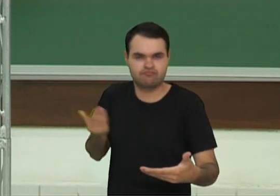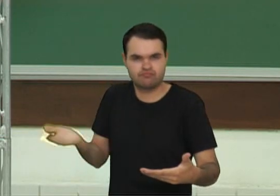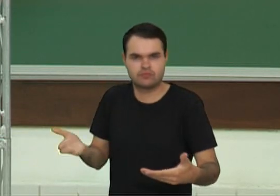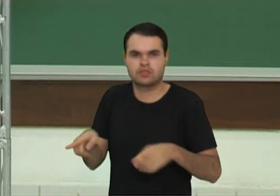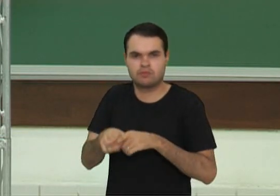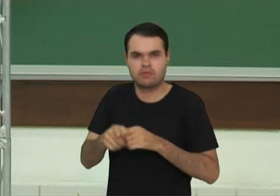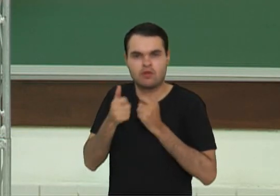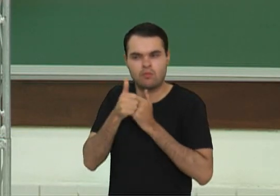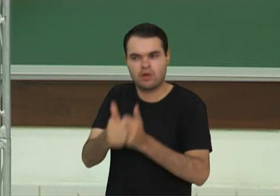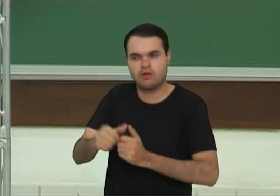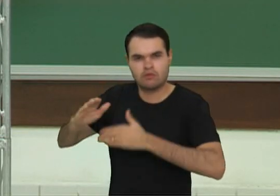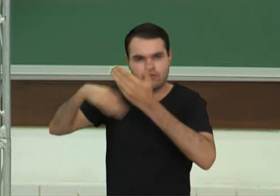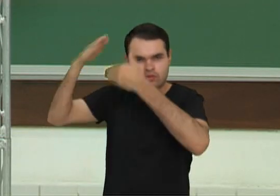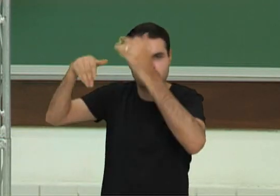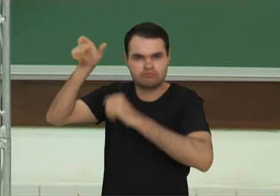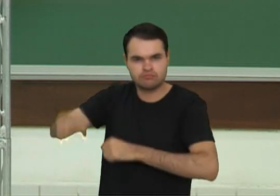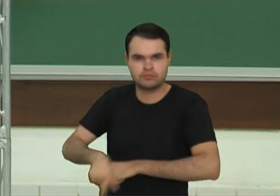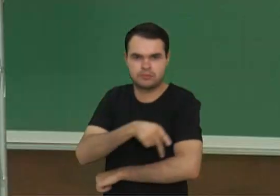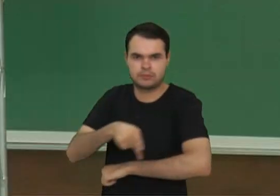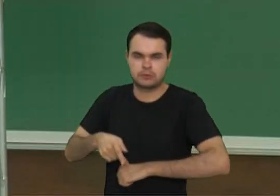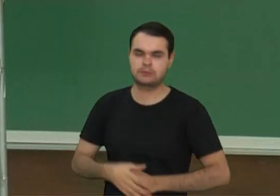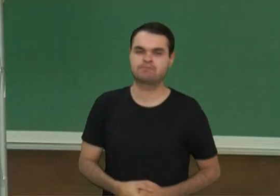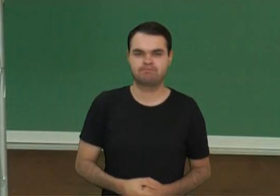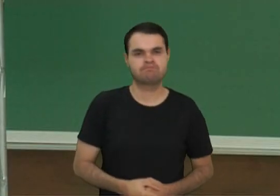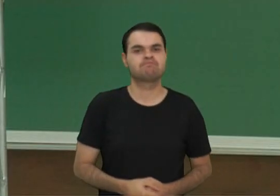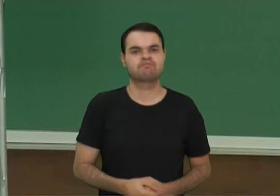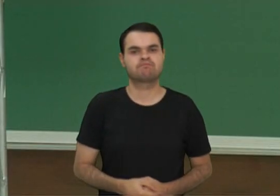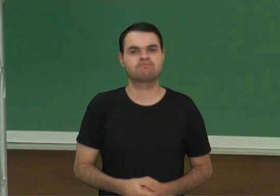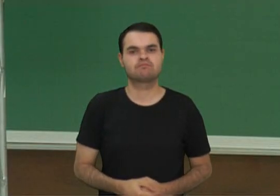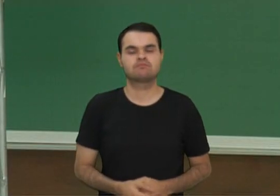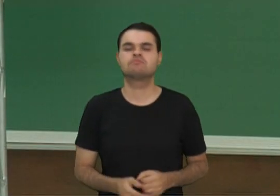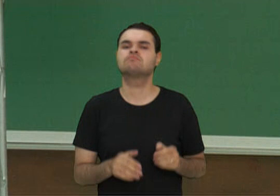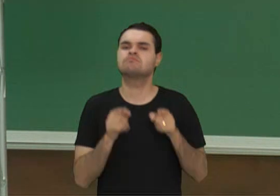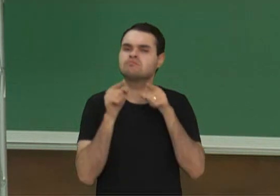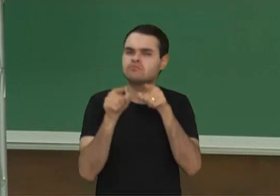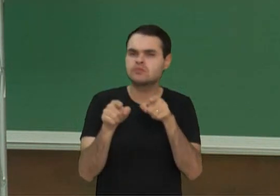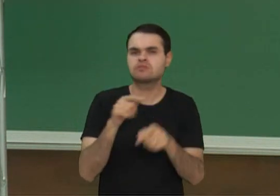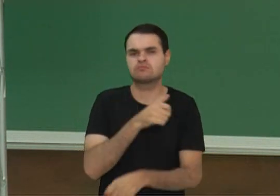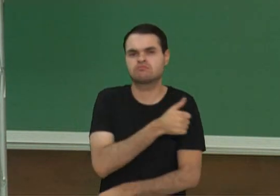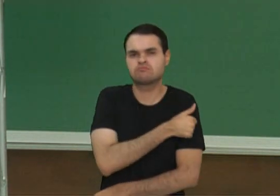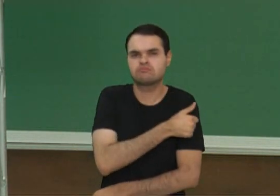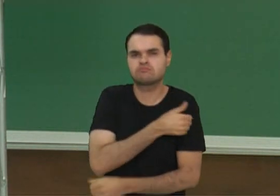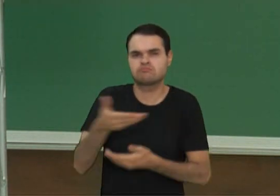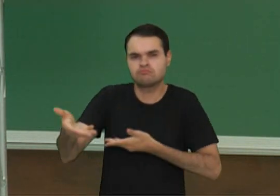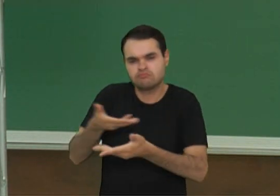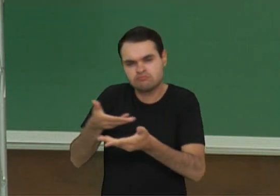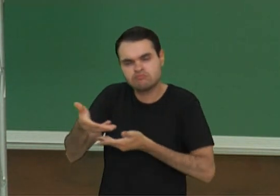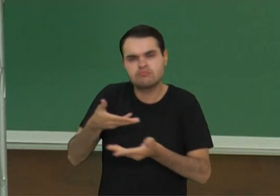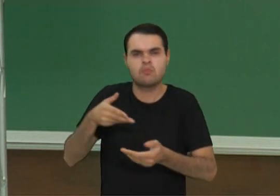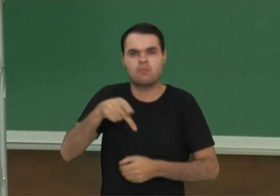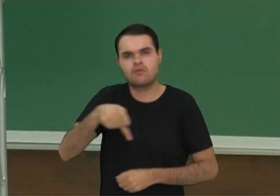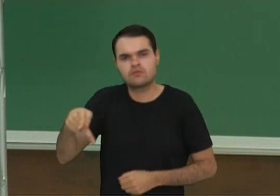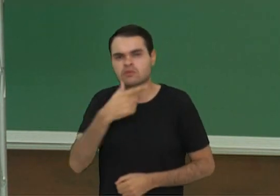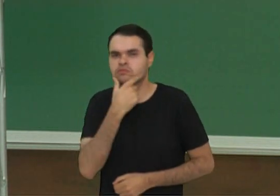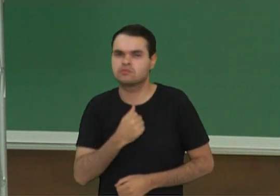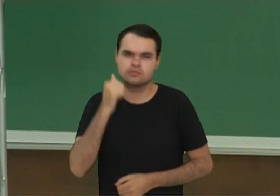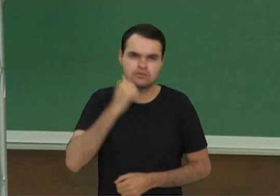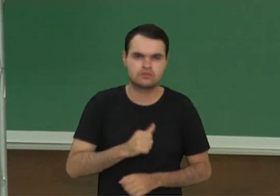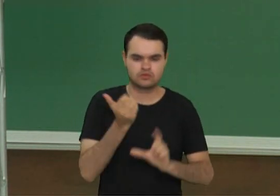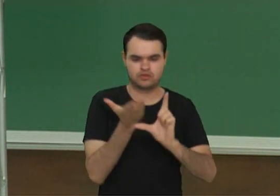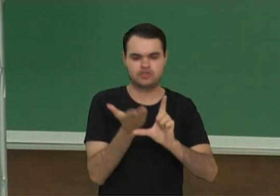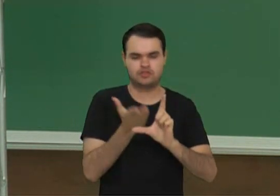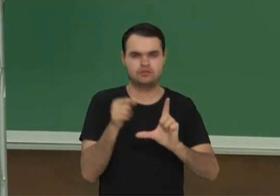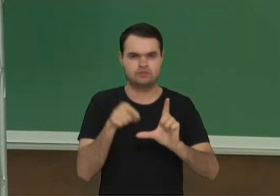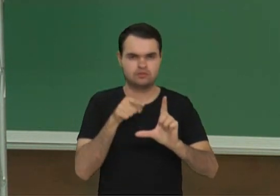acompanhar a sua evolução pedagógica. E caso você, estudante, esteja interagindo com o seu professor ou professora via Google